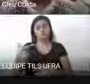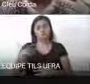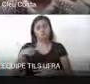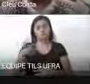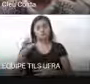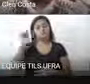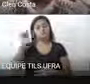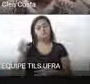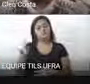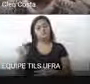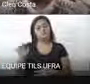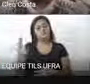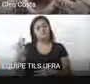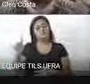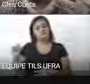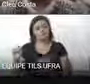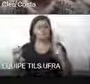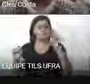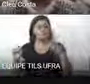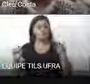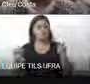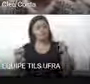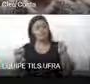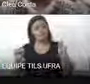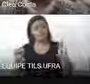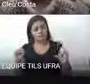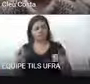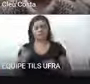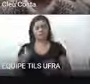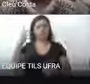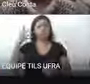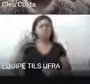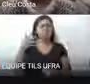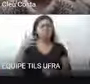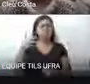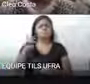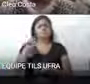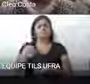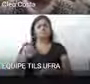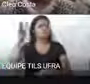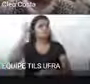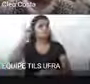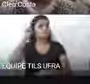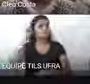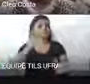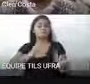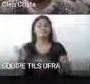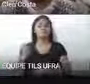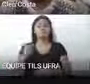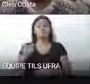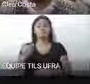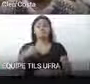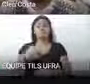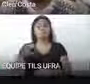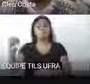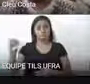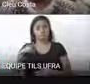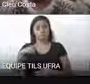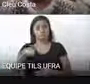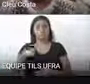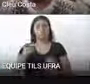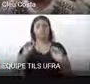Marília, falando sobre educação indígena, e no dia 29 de julho, nós vamos ter o grupo do Sarau